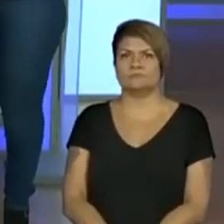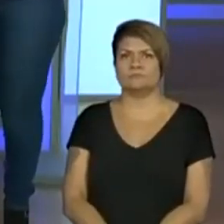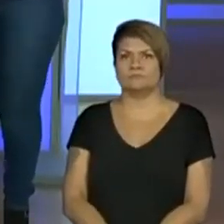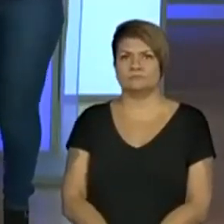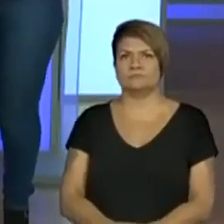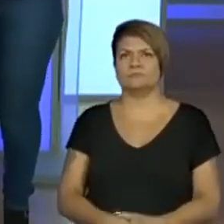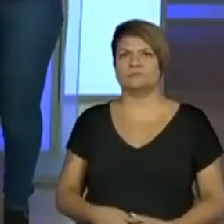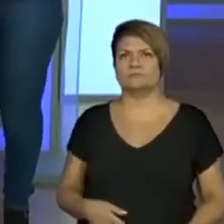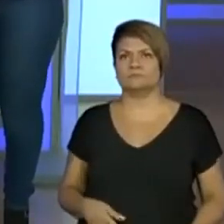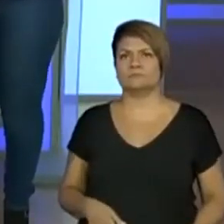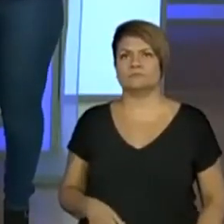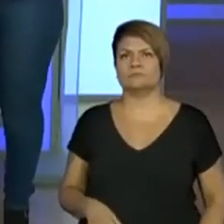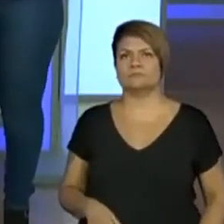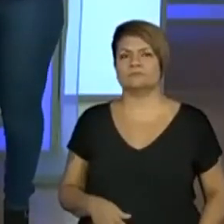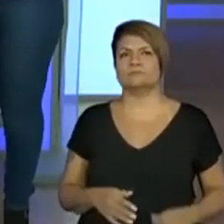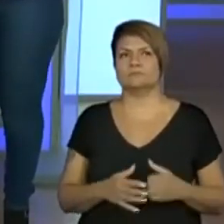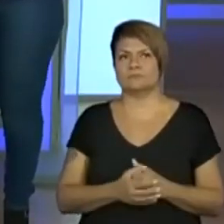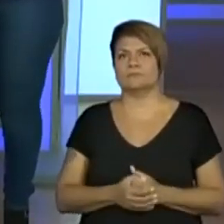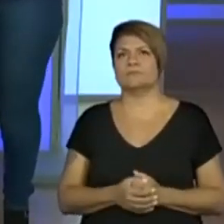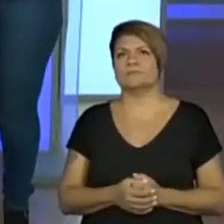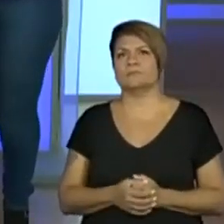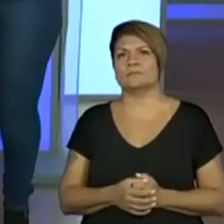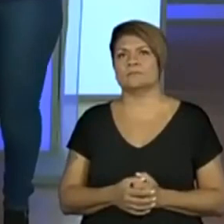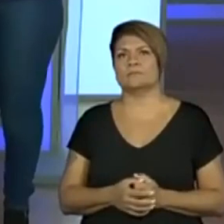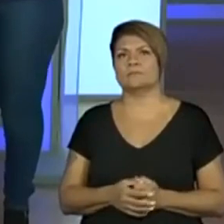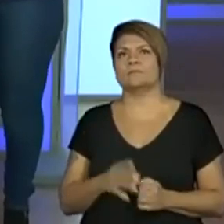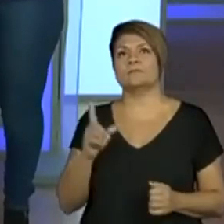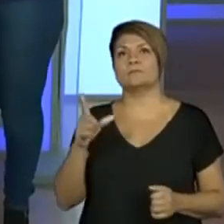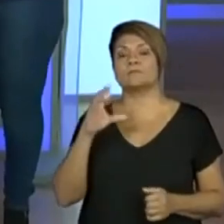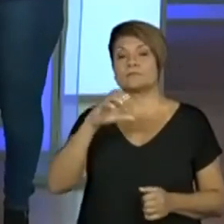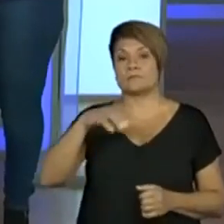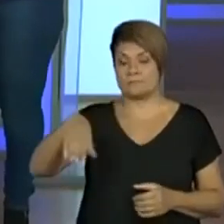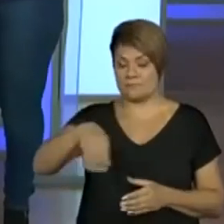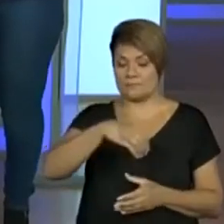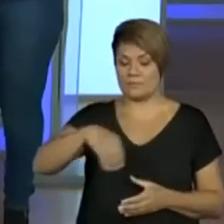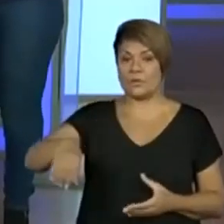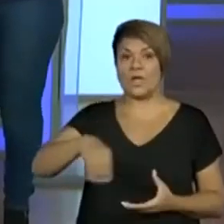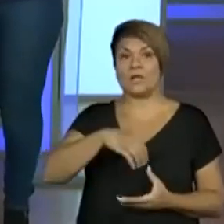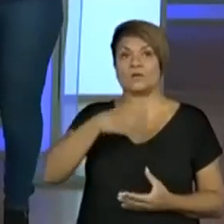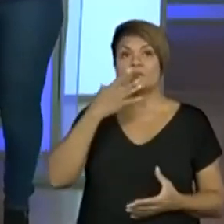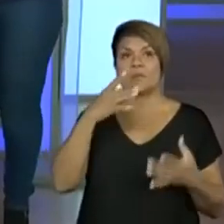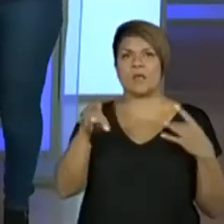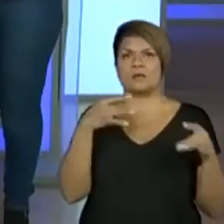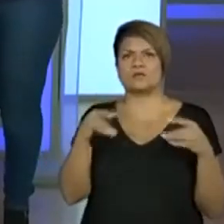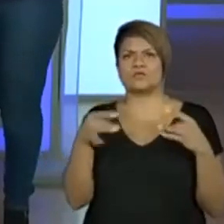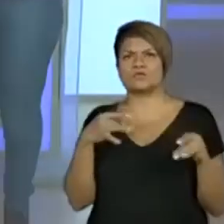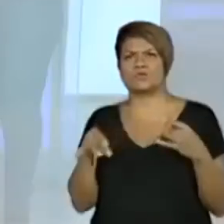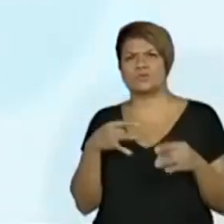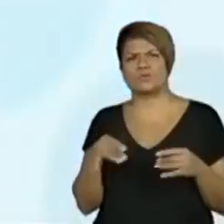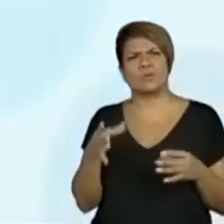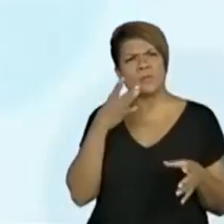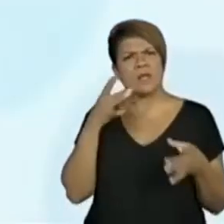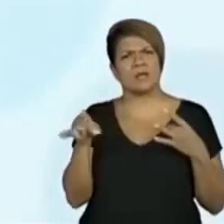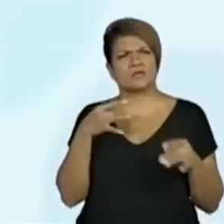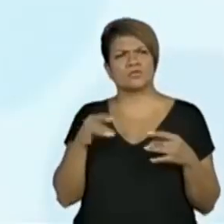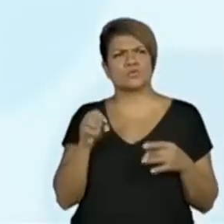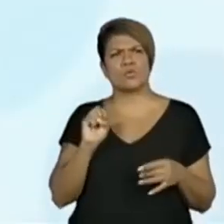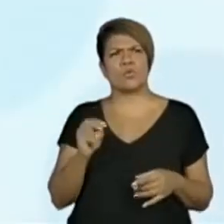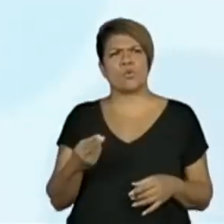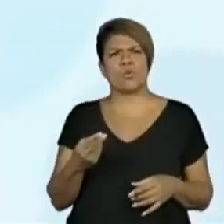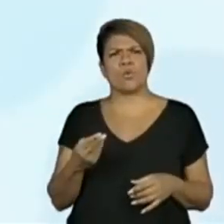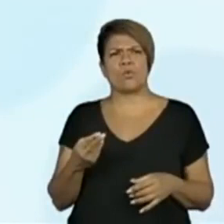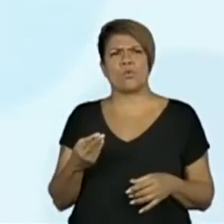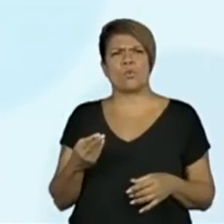conscientização mas com certeza com certeza carrinho de plástico Professor exceção de plástico são de metal